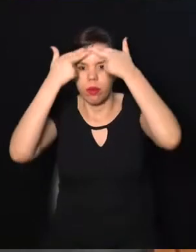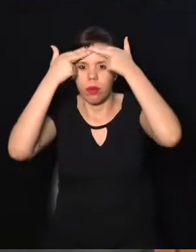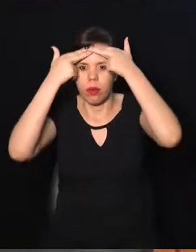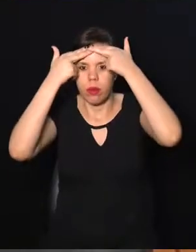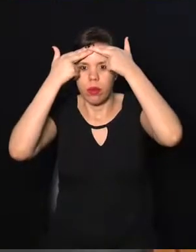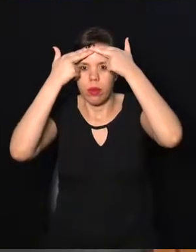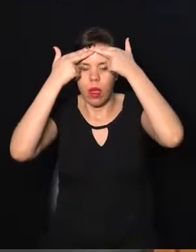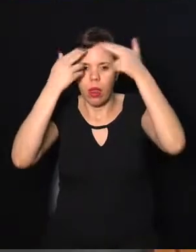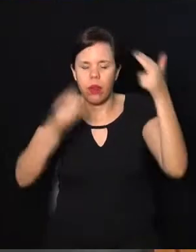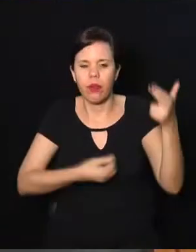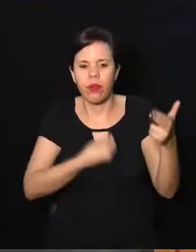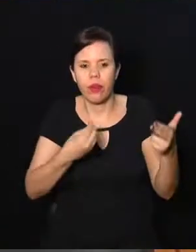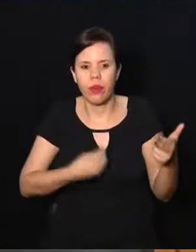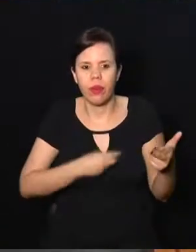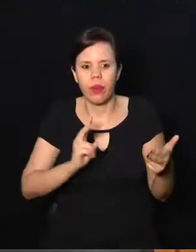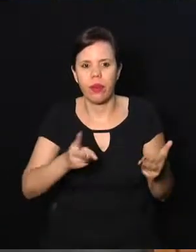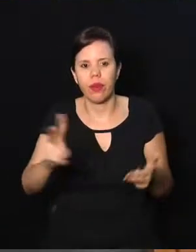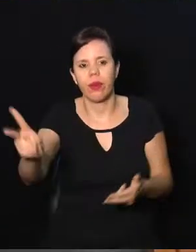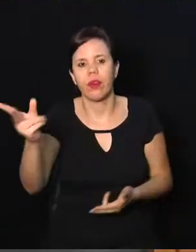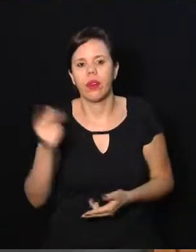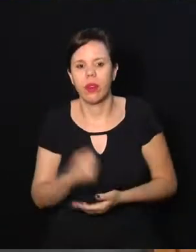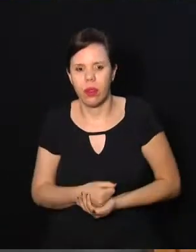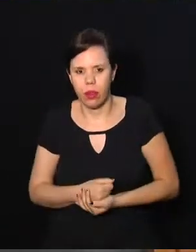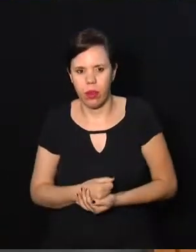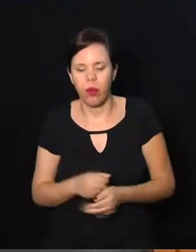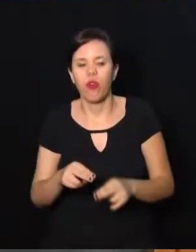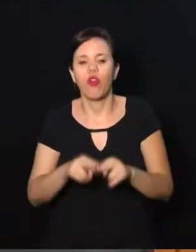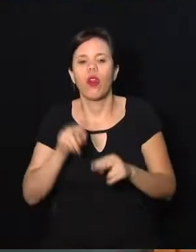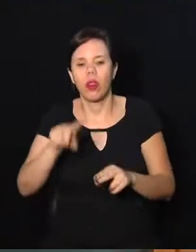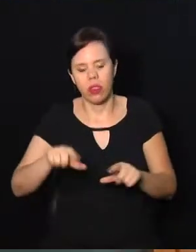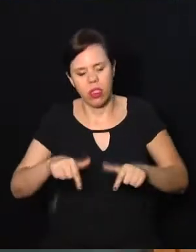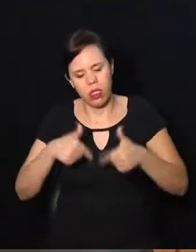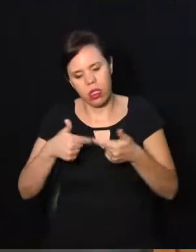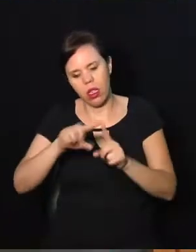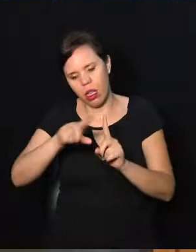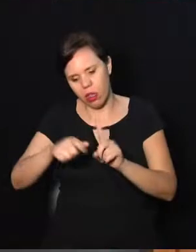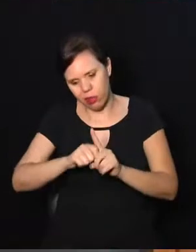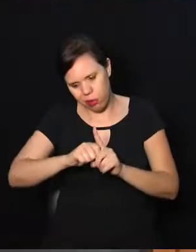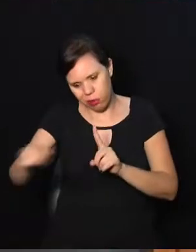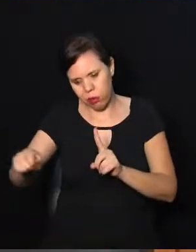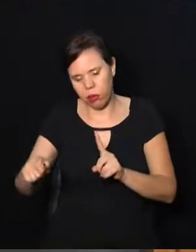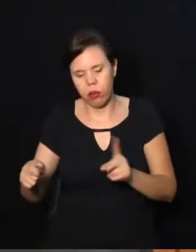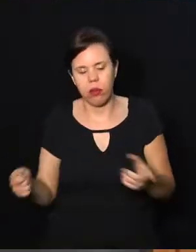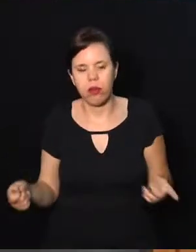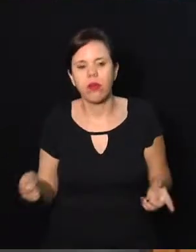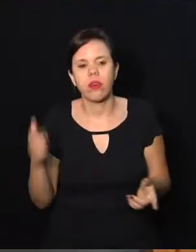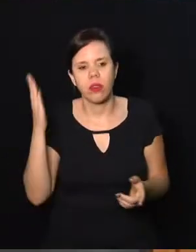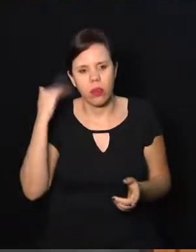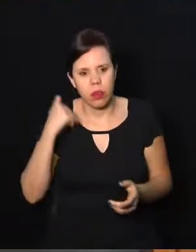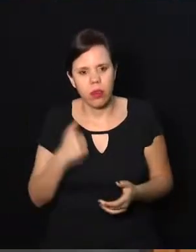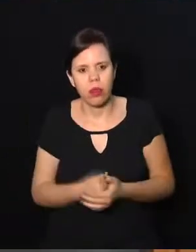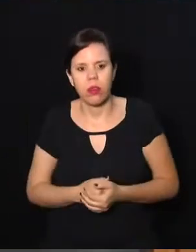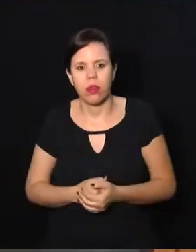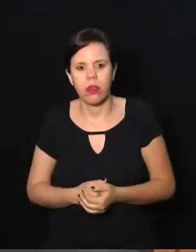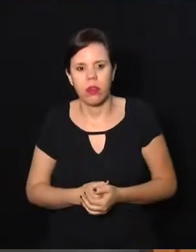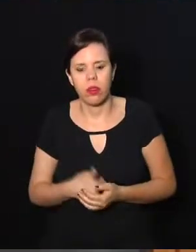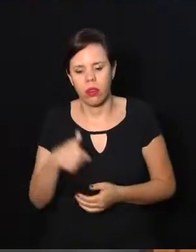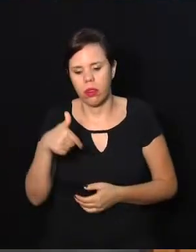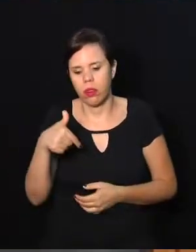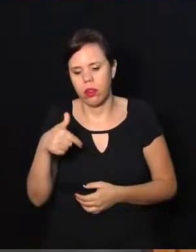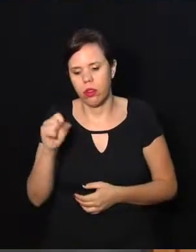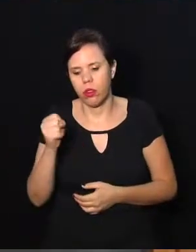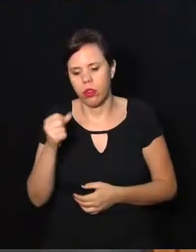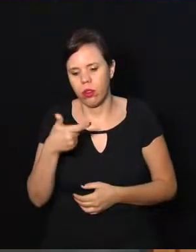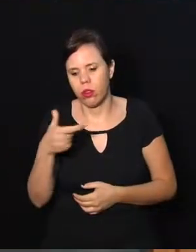vão carregar na vida por esse aborto. Elas vão saber daqui 7,